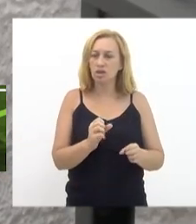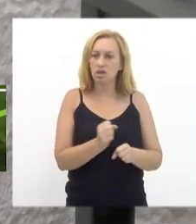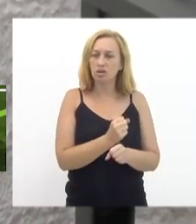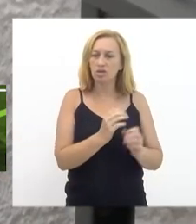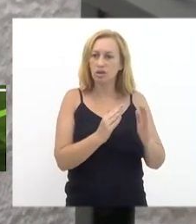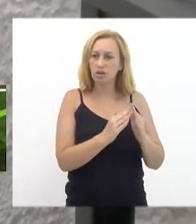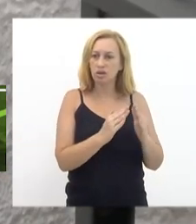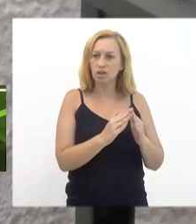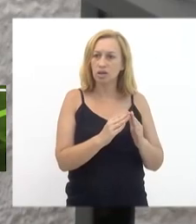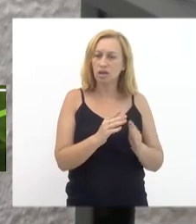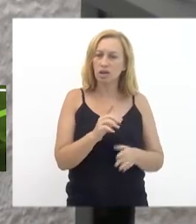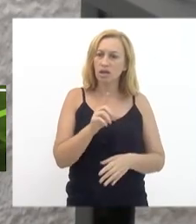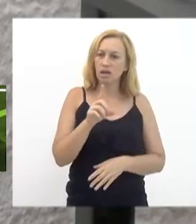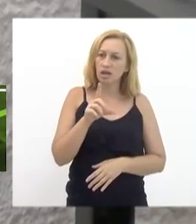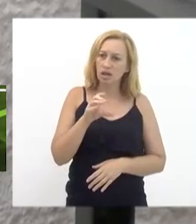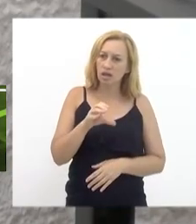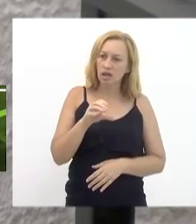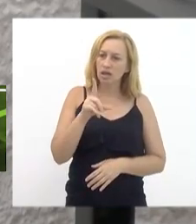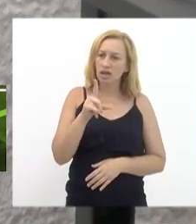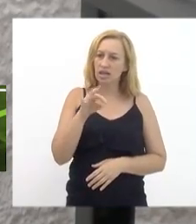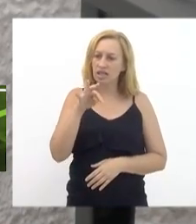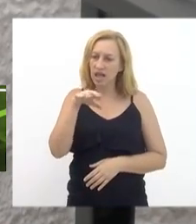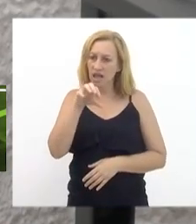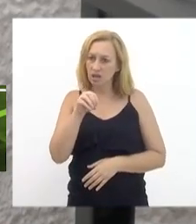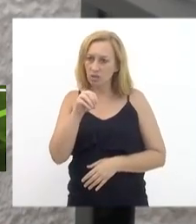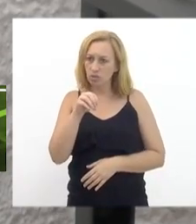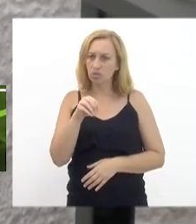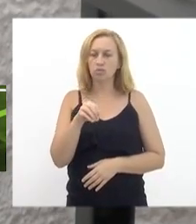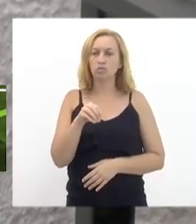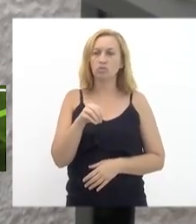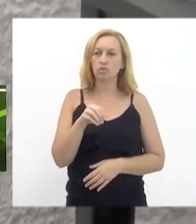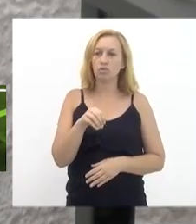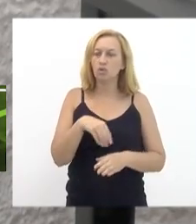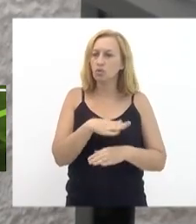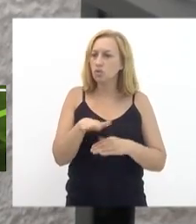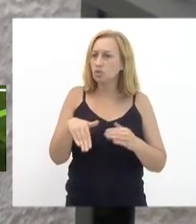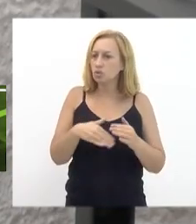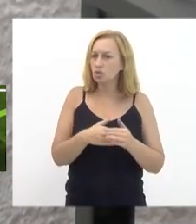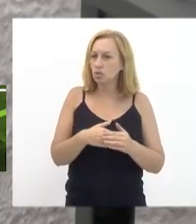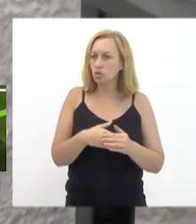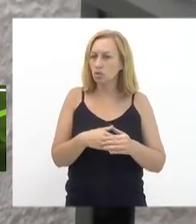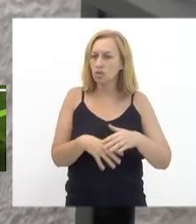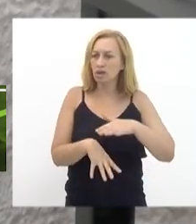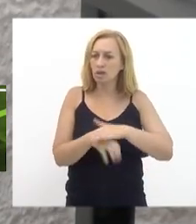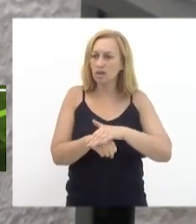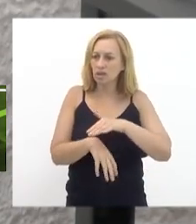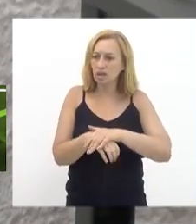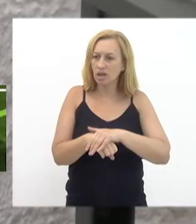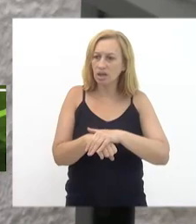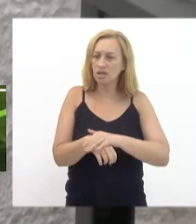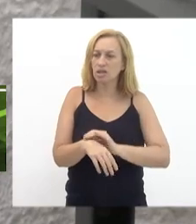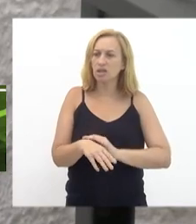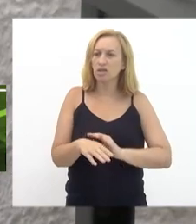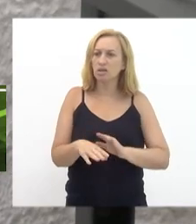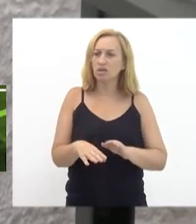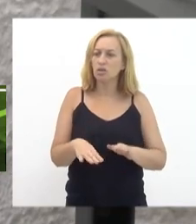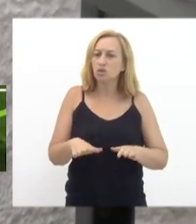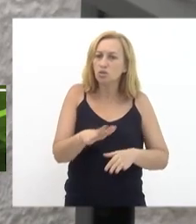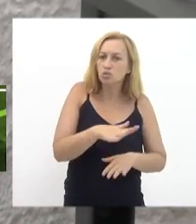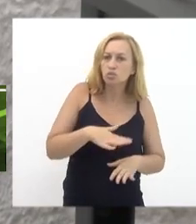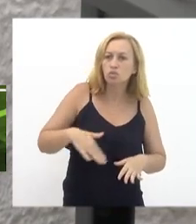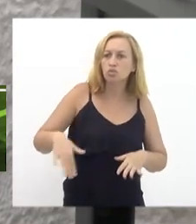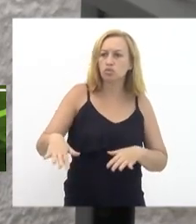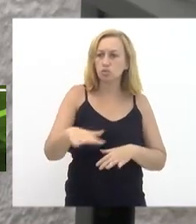dois inclinados para levar de população para cima toda a parte de drenagem da parte baixa ali da Mangueira e todo